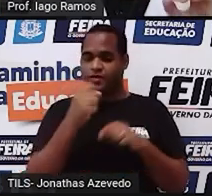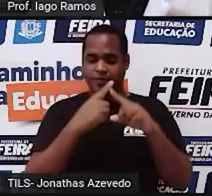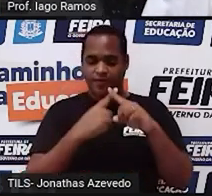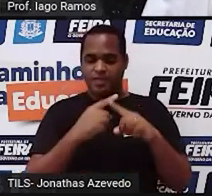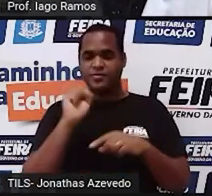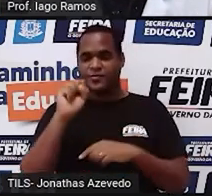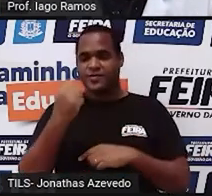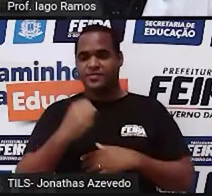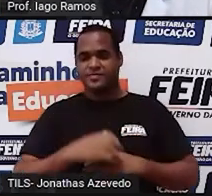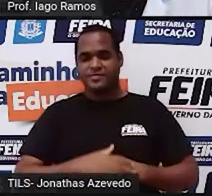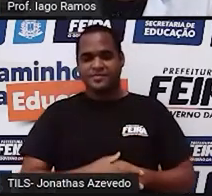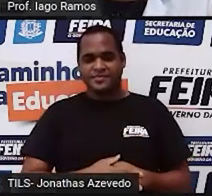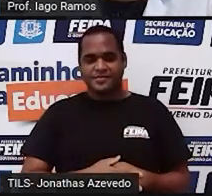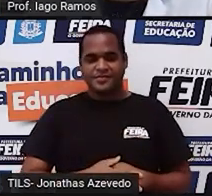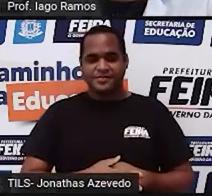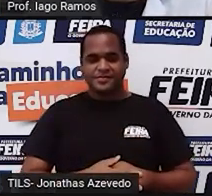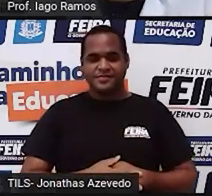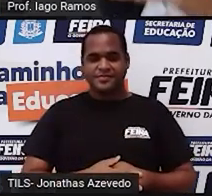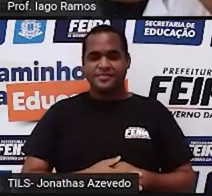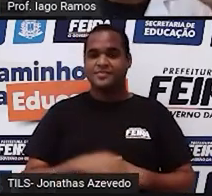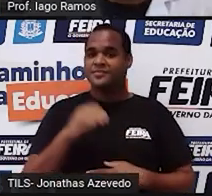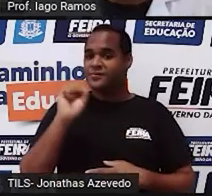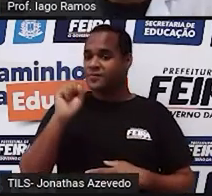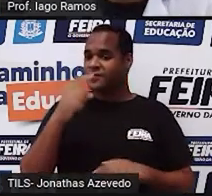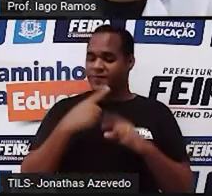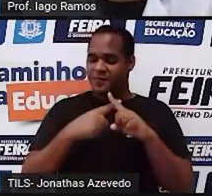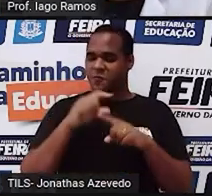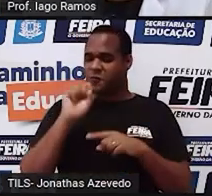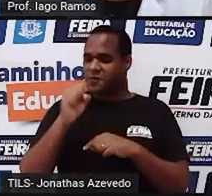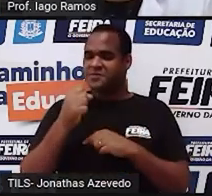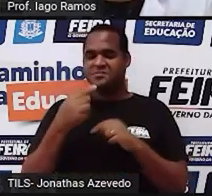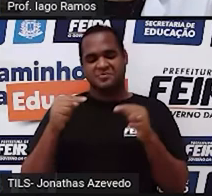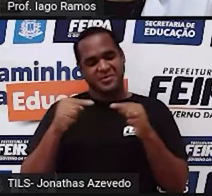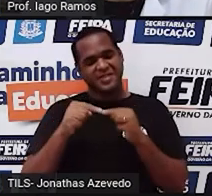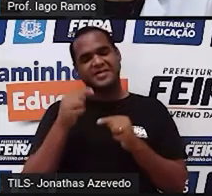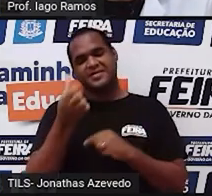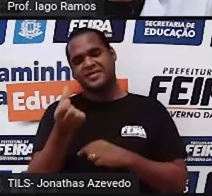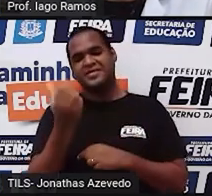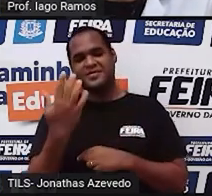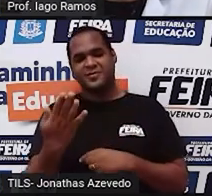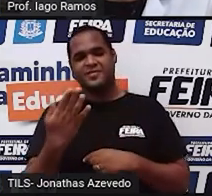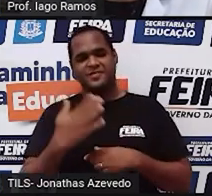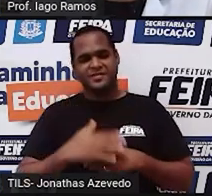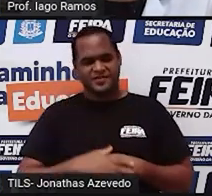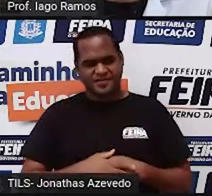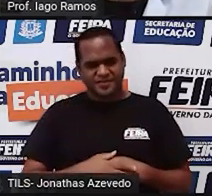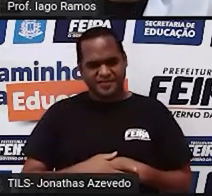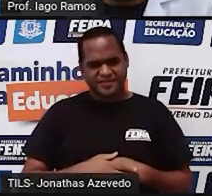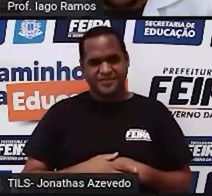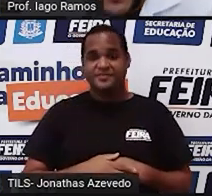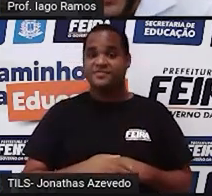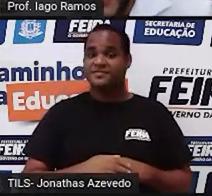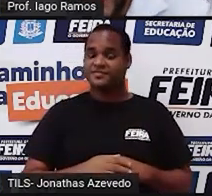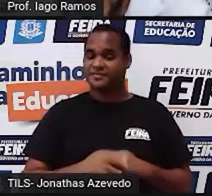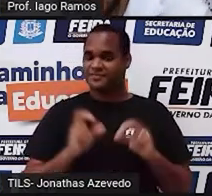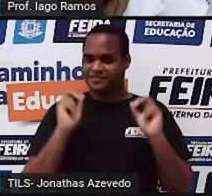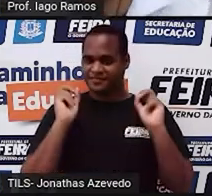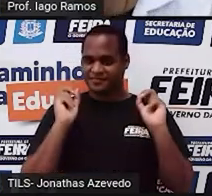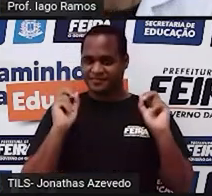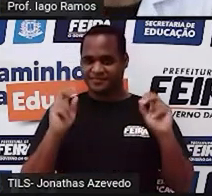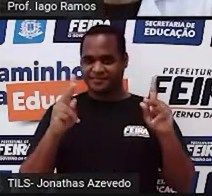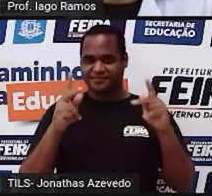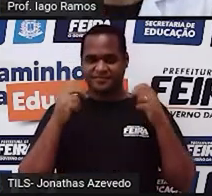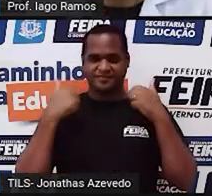X8 o'resultado é quanto 64 né Beleza bacana